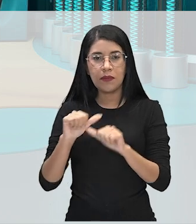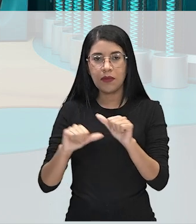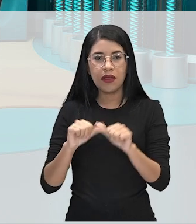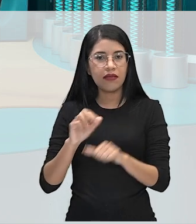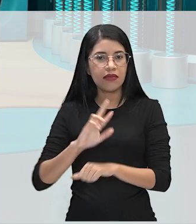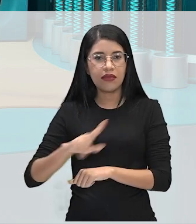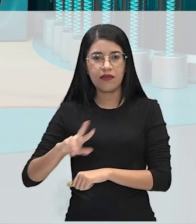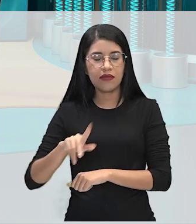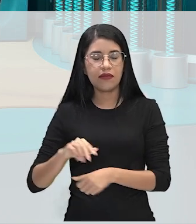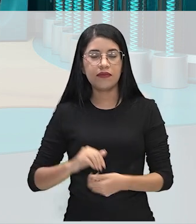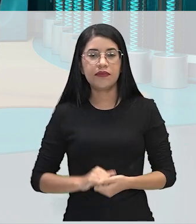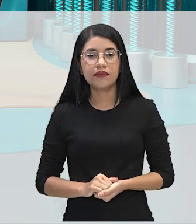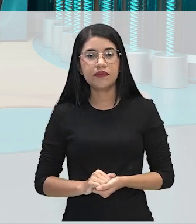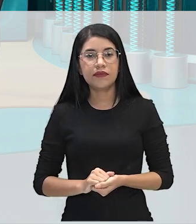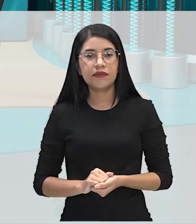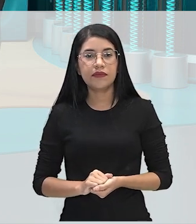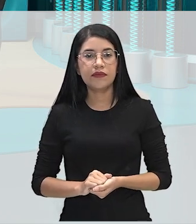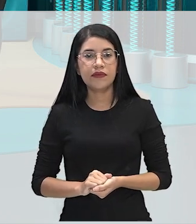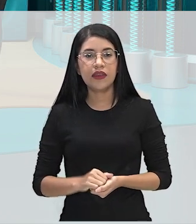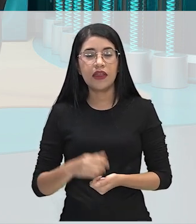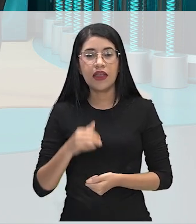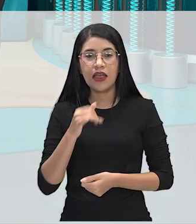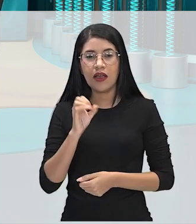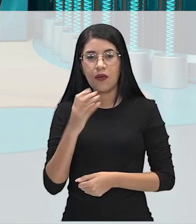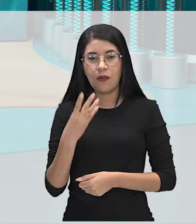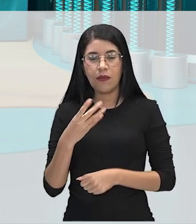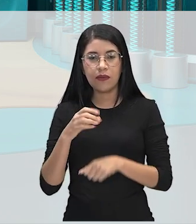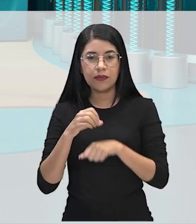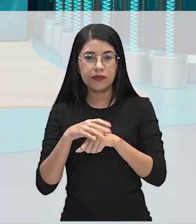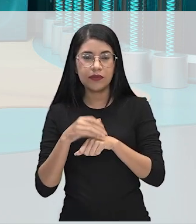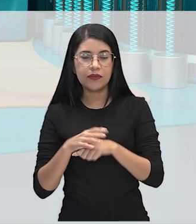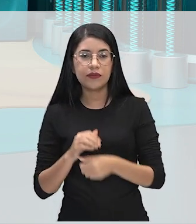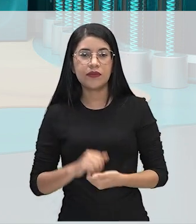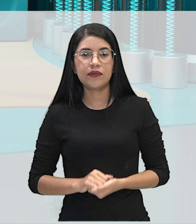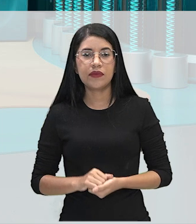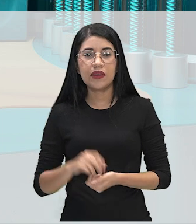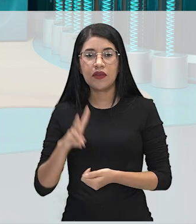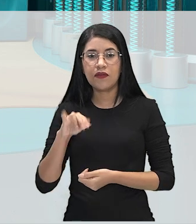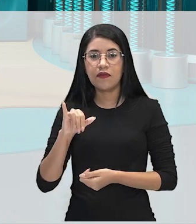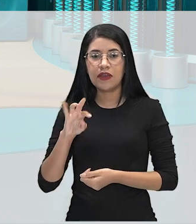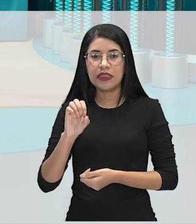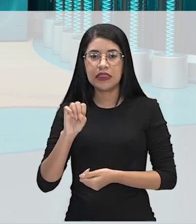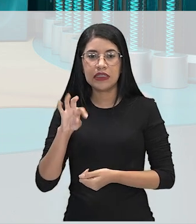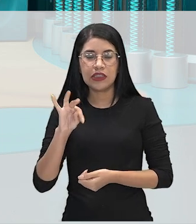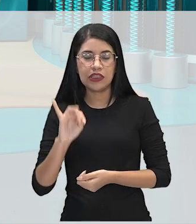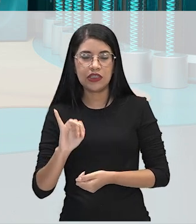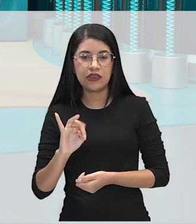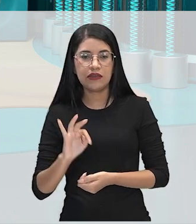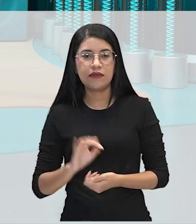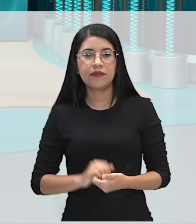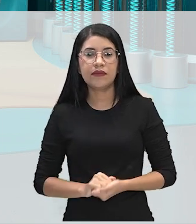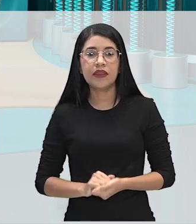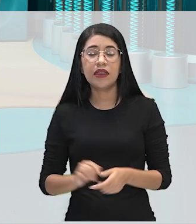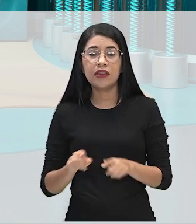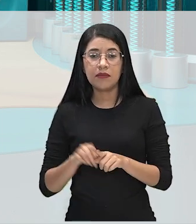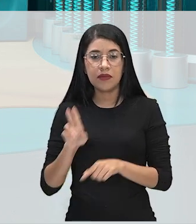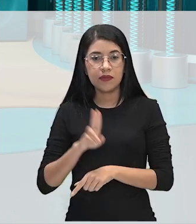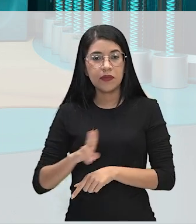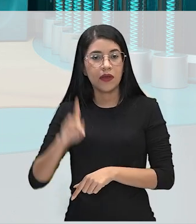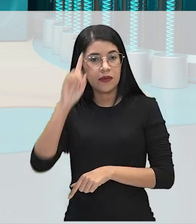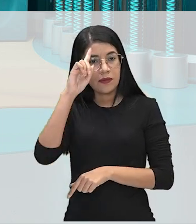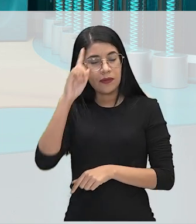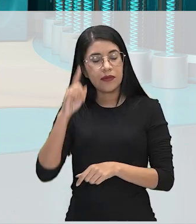base, ok? A 4, visit the same restaurant. Aqui eu estou usando também imperativo e